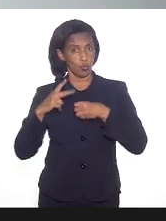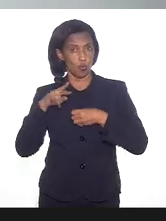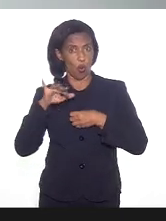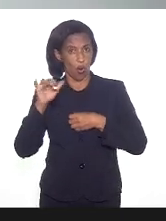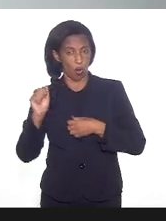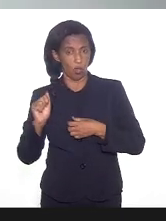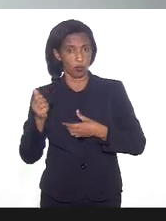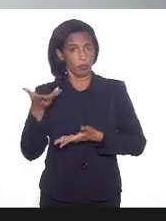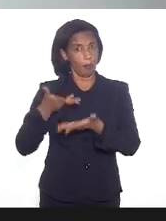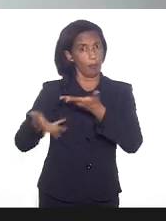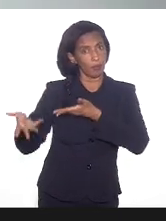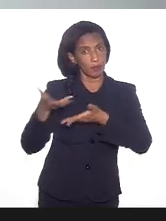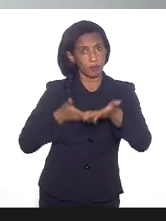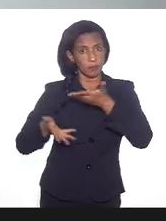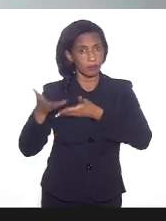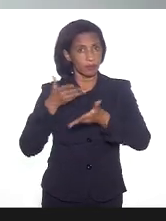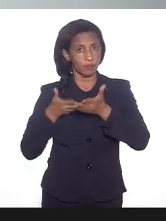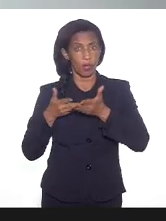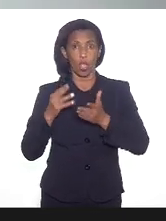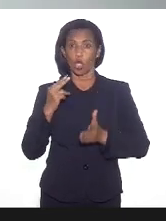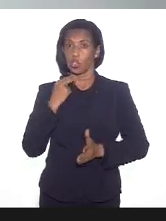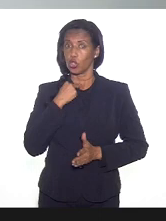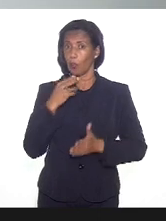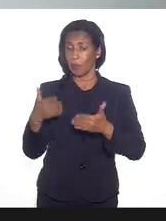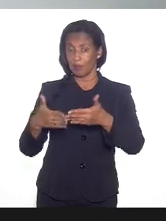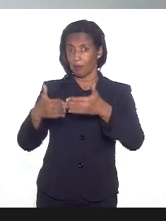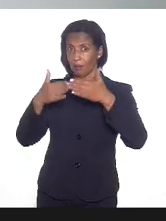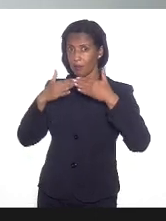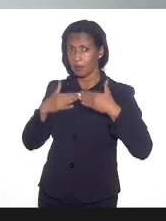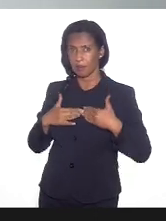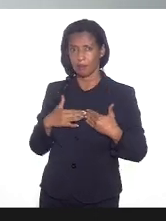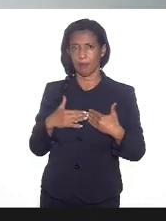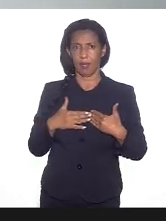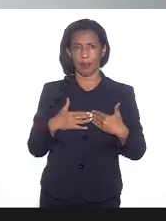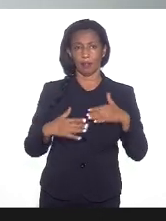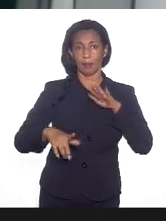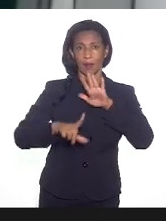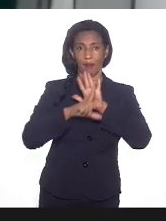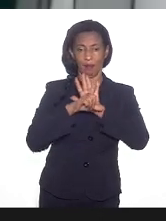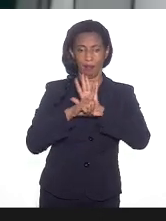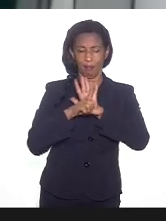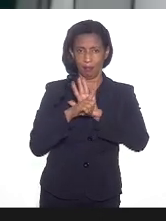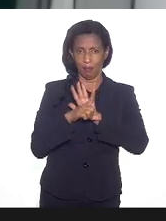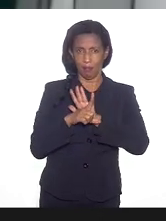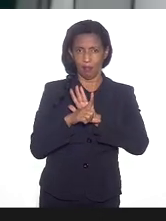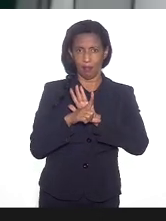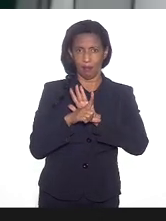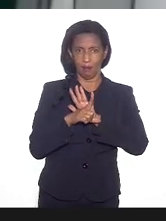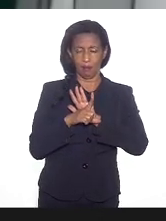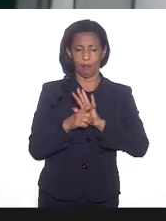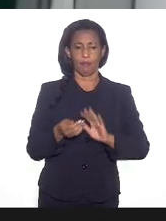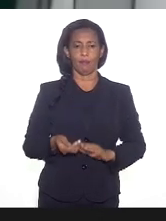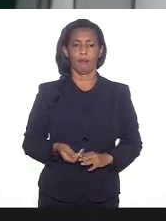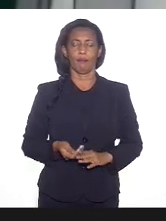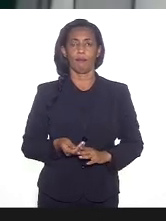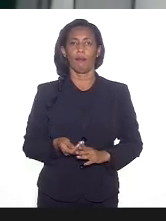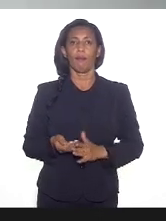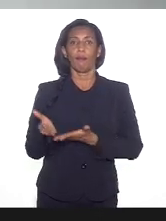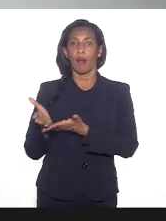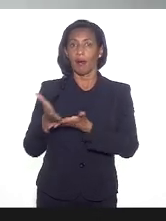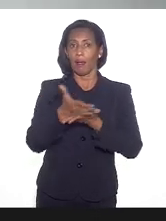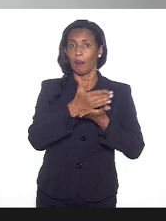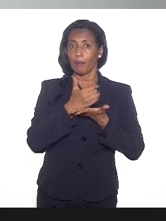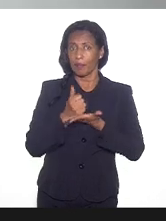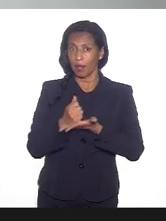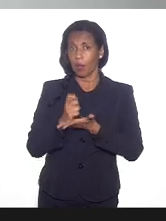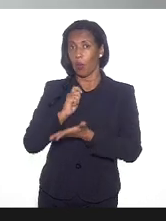participações, elas só podem ser antecipadas pela lei... Para capitalizar o fundo ou pagar a dívida da União. Para capitalizar o fundo ou